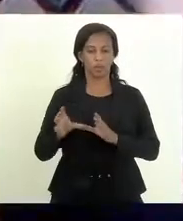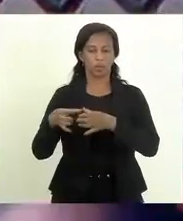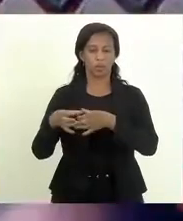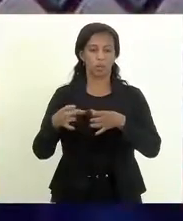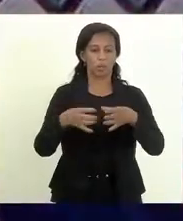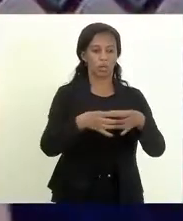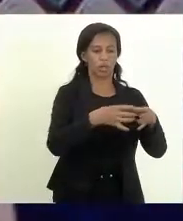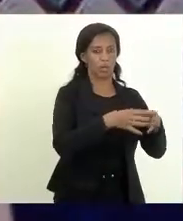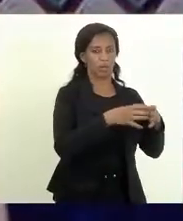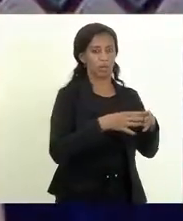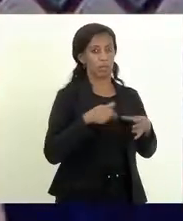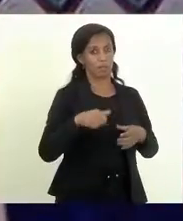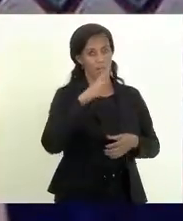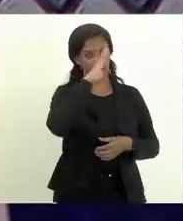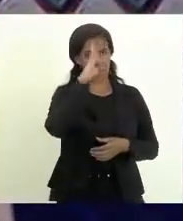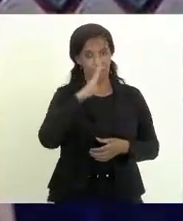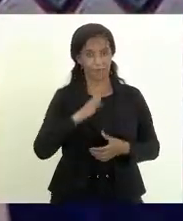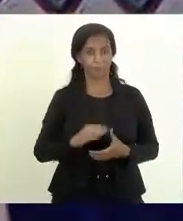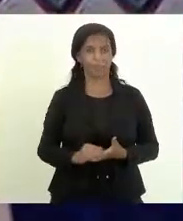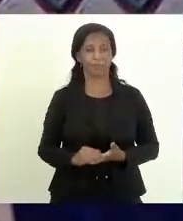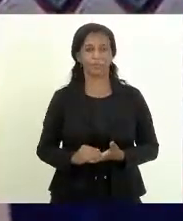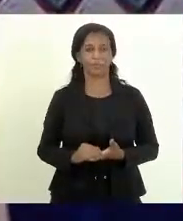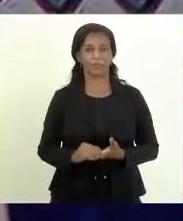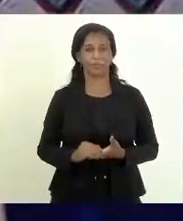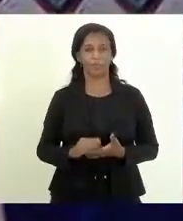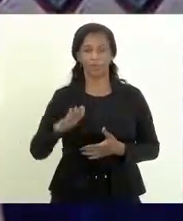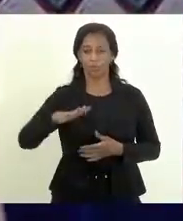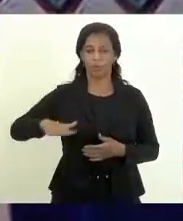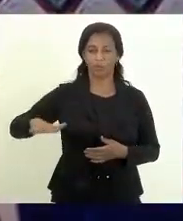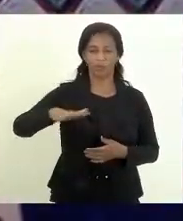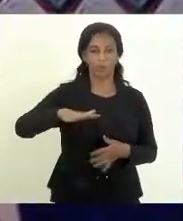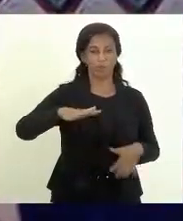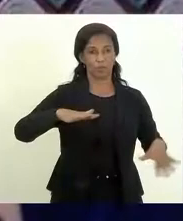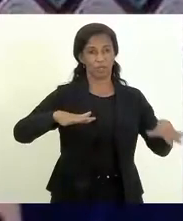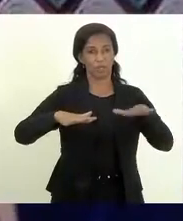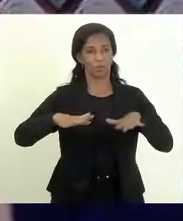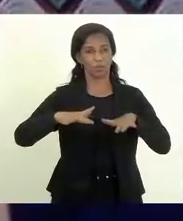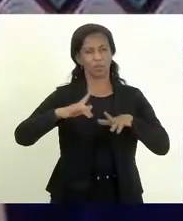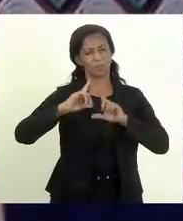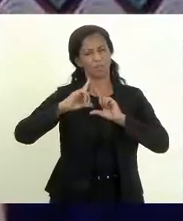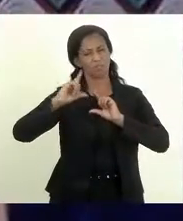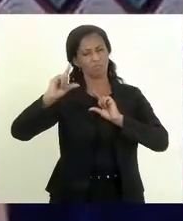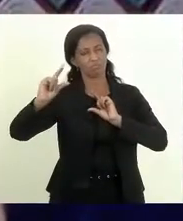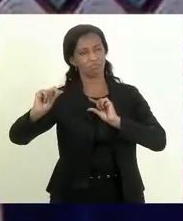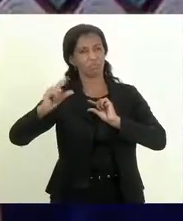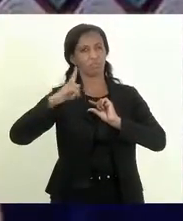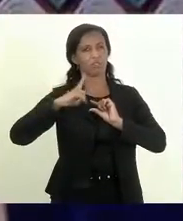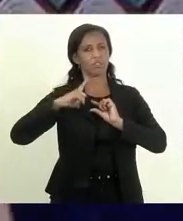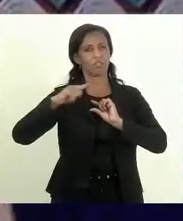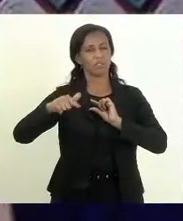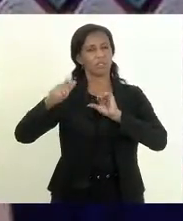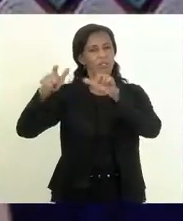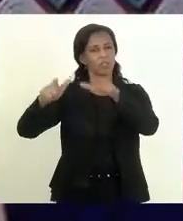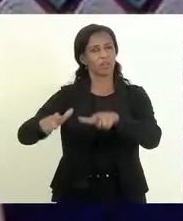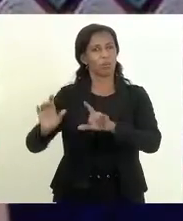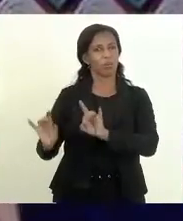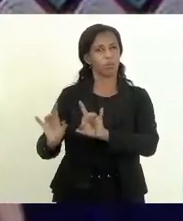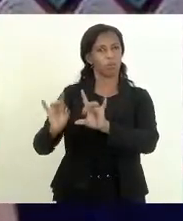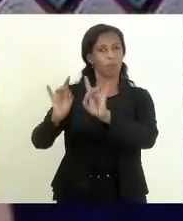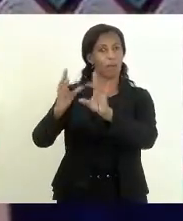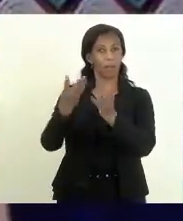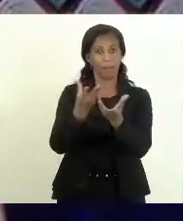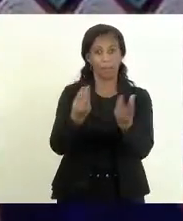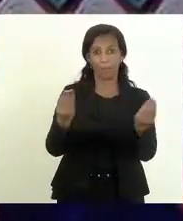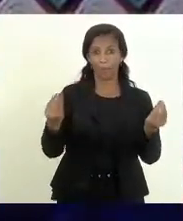mais remotas desse Brasil, dos territórios mais longínquos, que tem nessas referências, inclusive